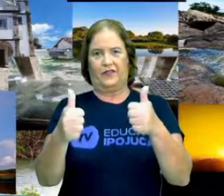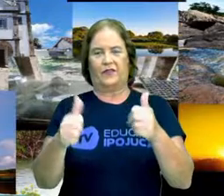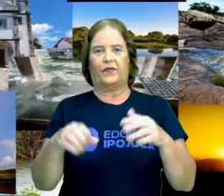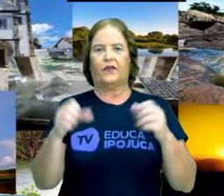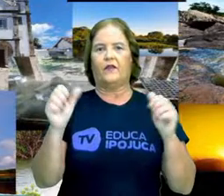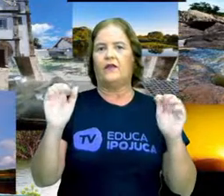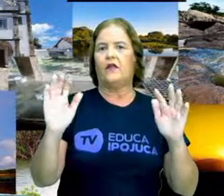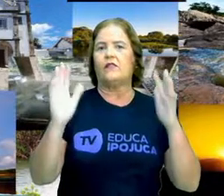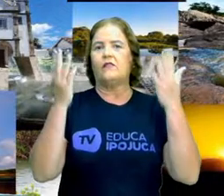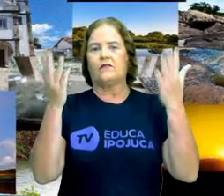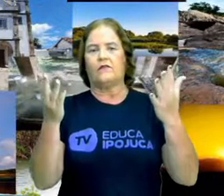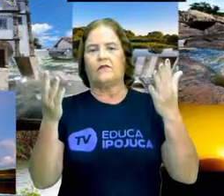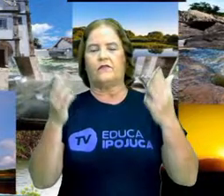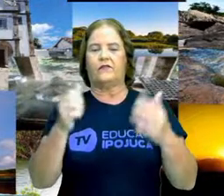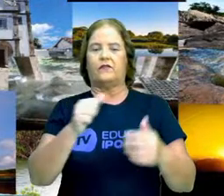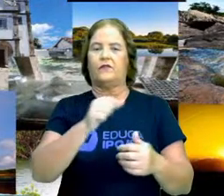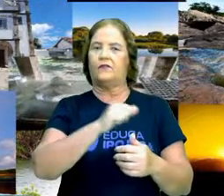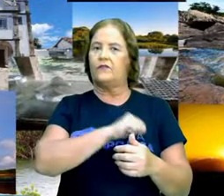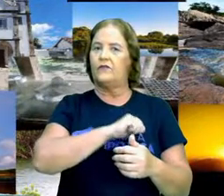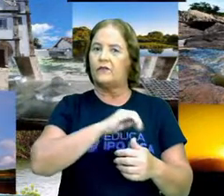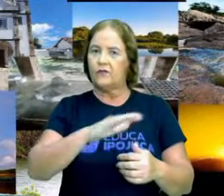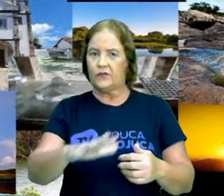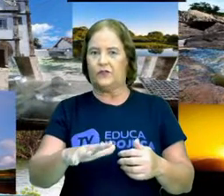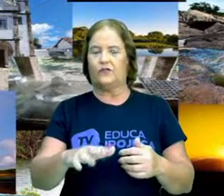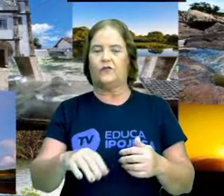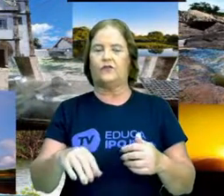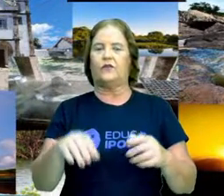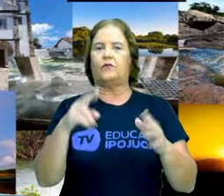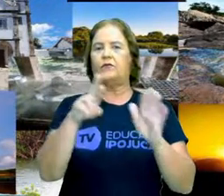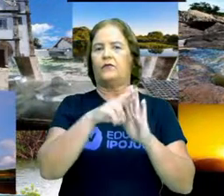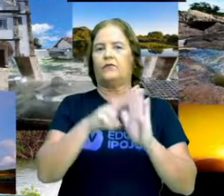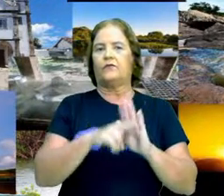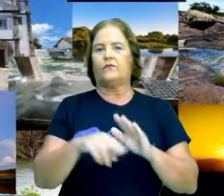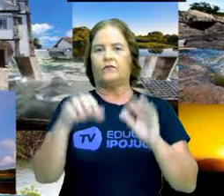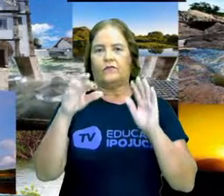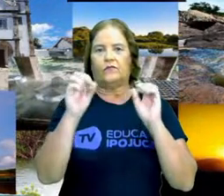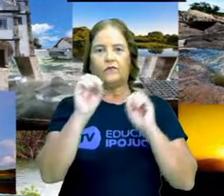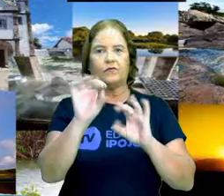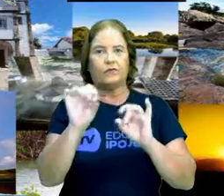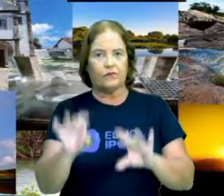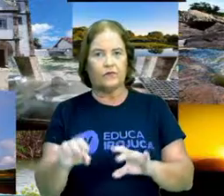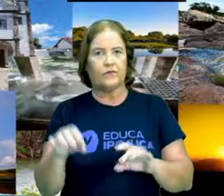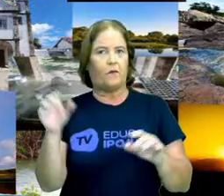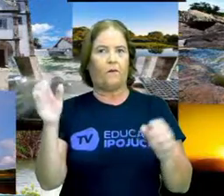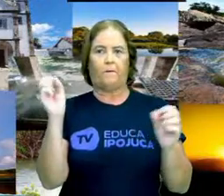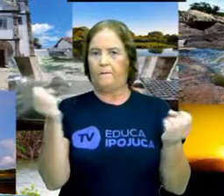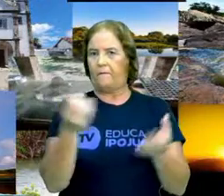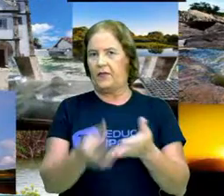aniversário da nossa Ipojuca e a programação especial para vocês. Não percam!